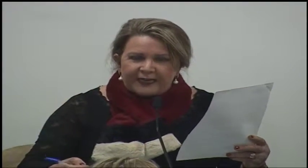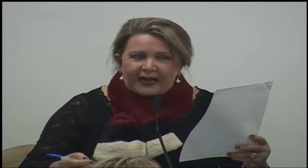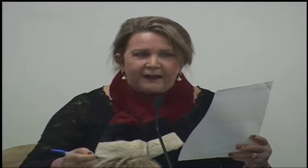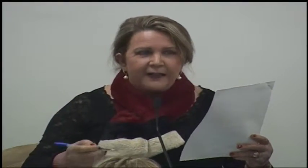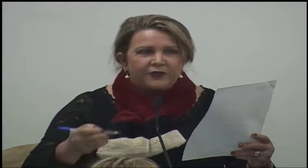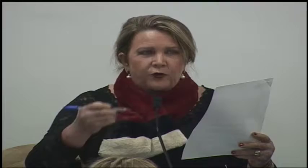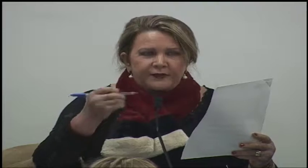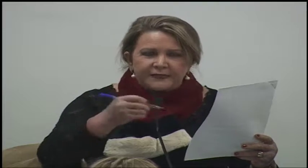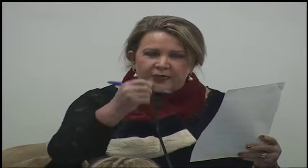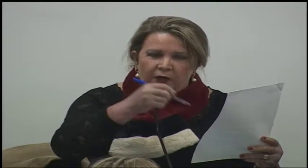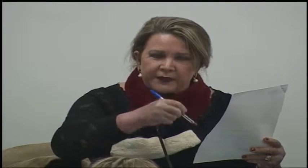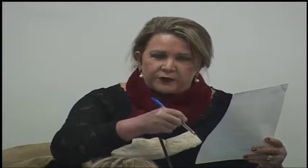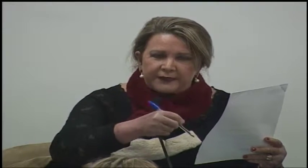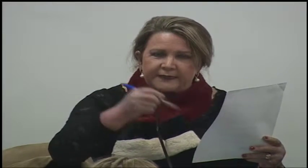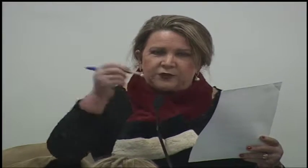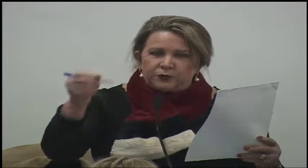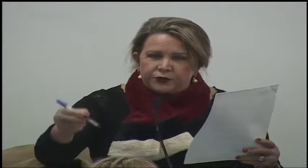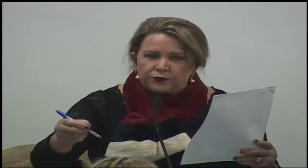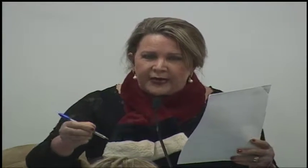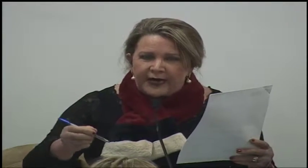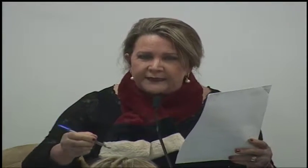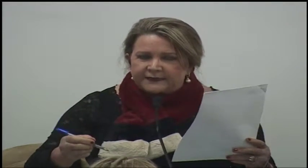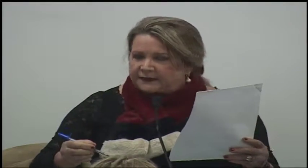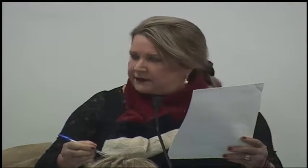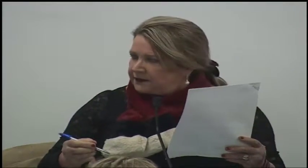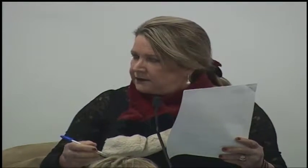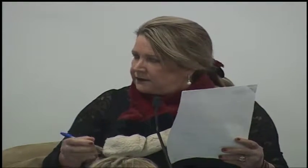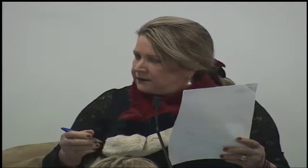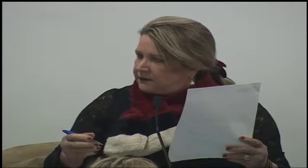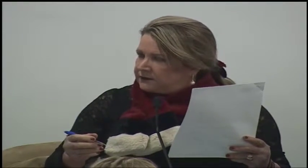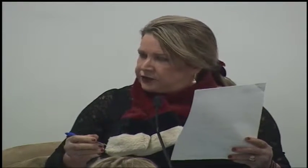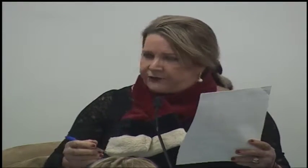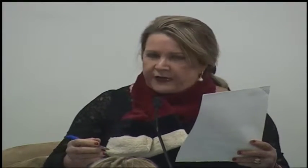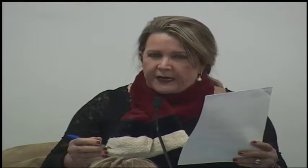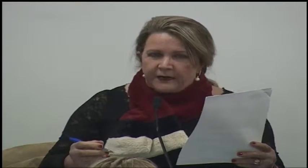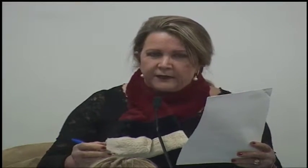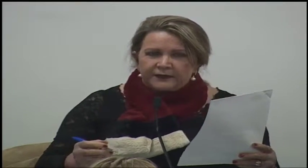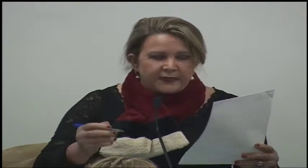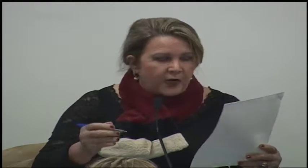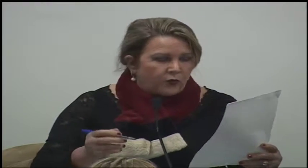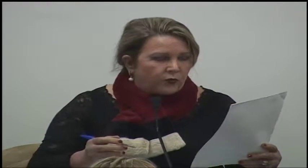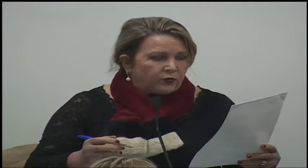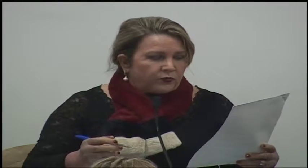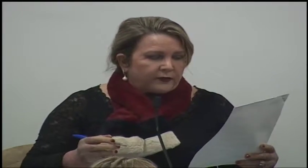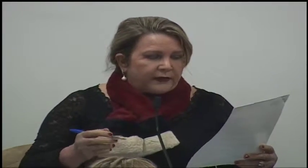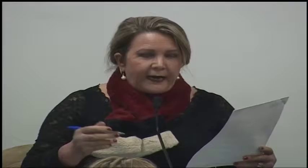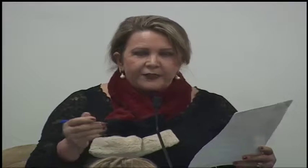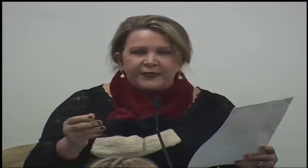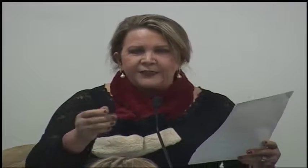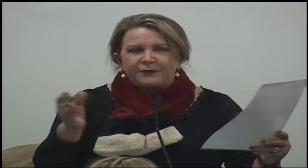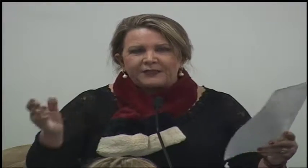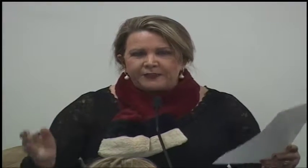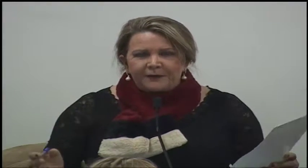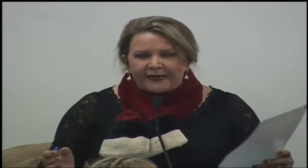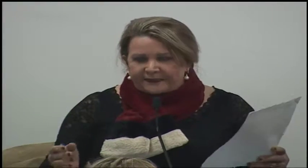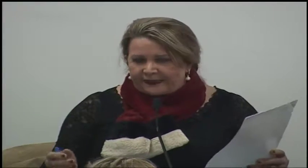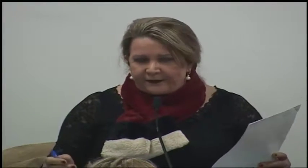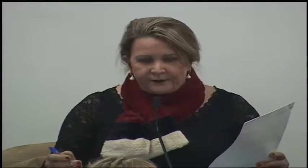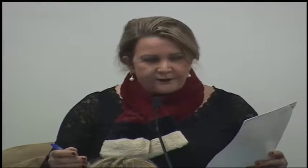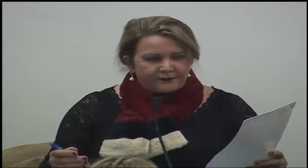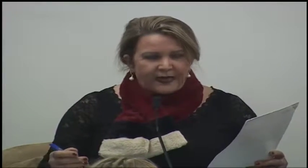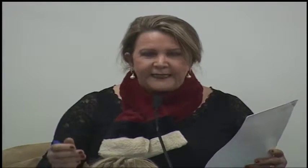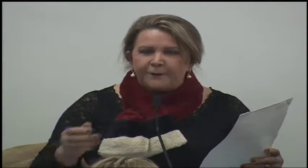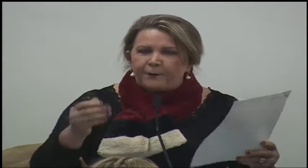vai tirar, e acontecer igual está acontecendo em muitos lugares, Xavier, então, aí já é demais,